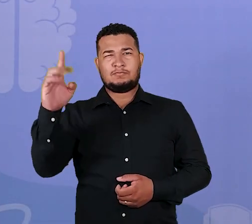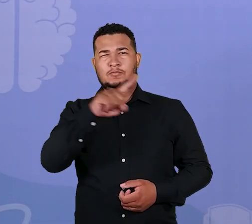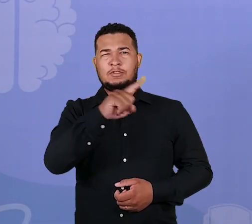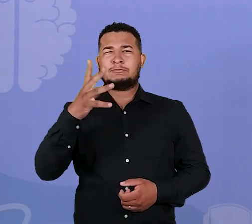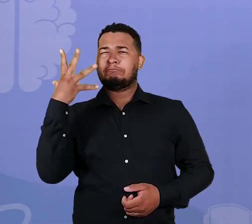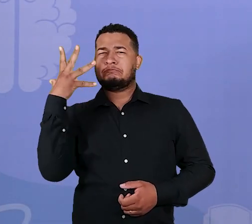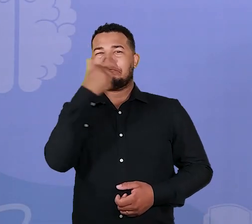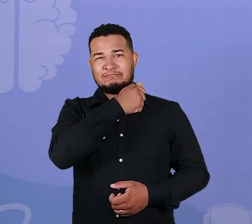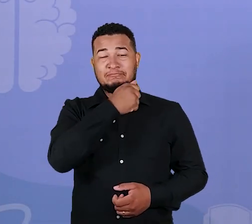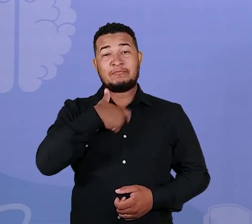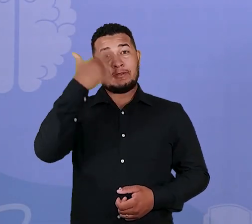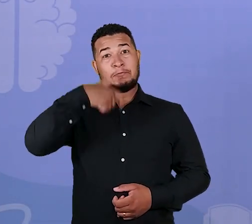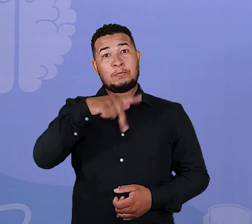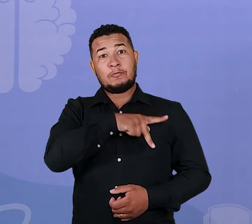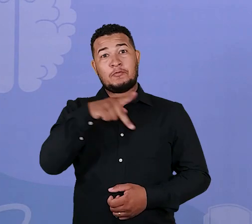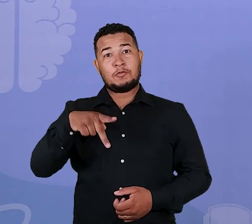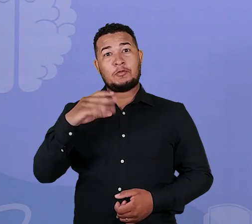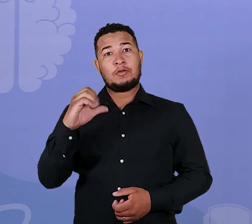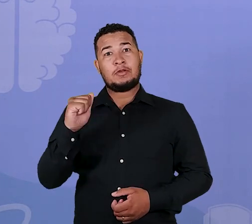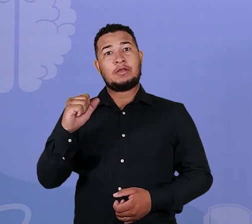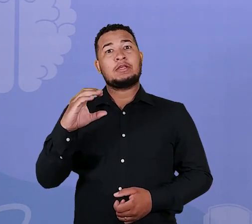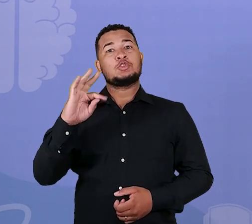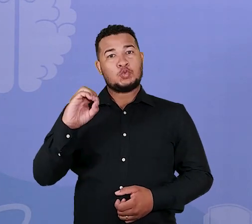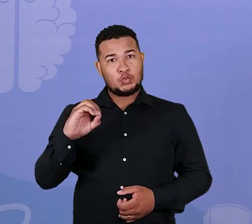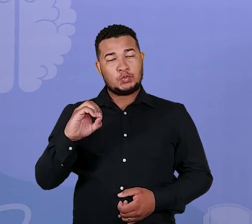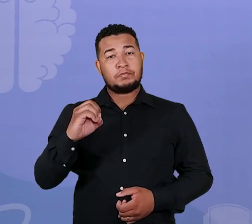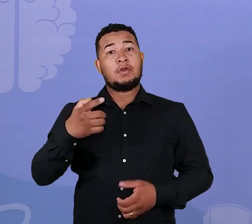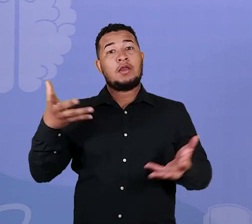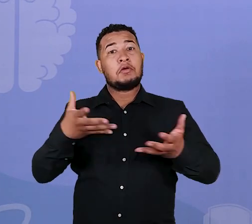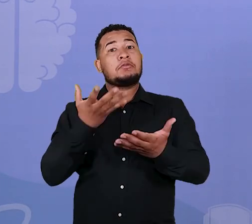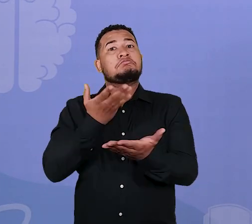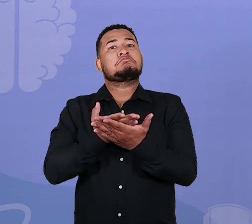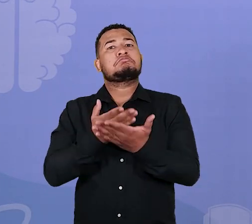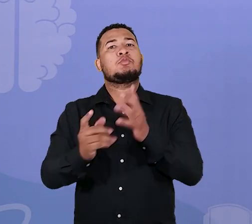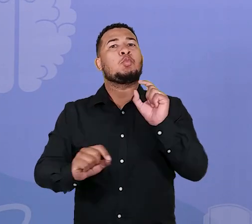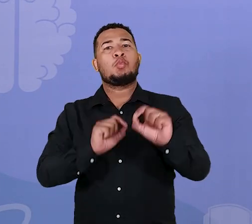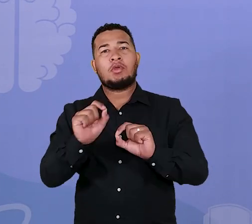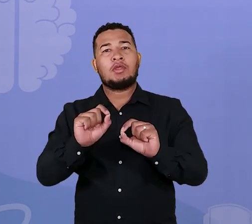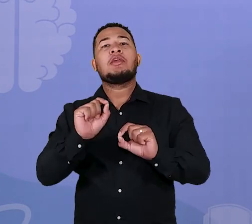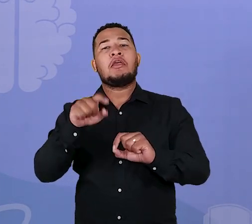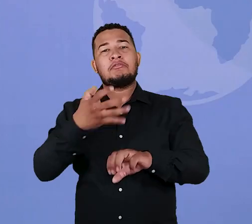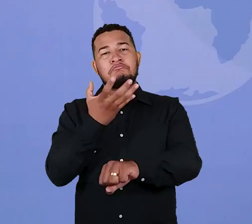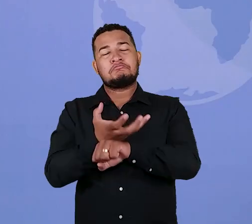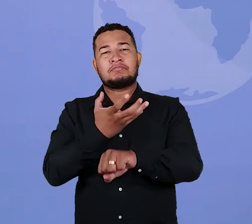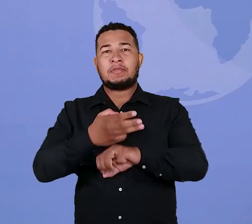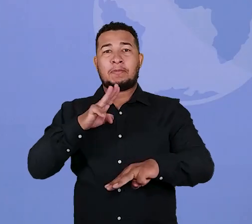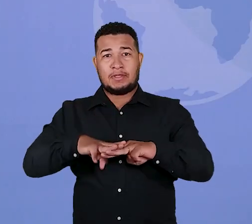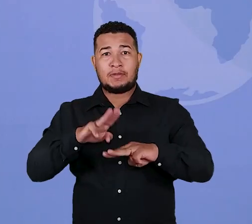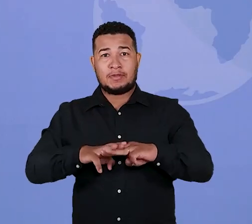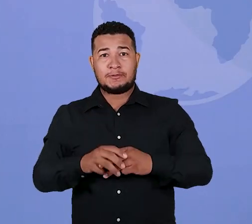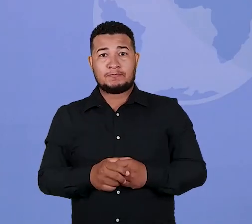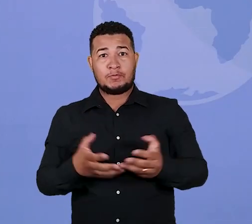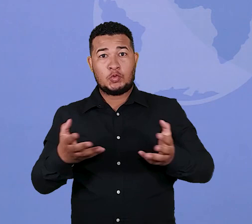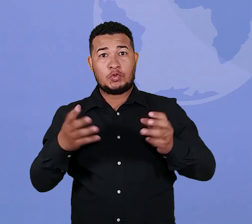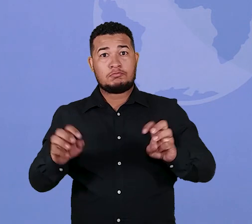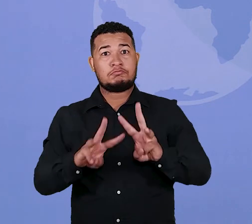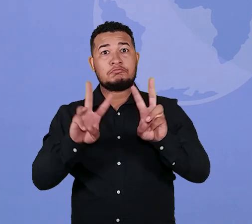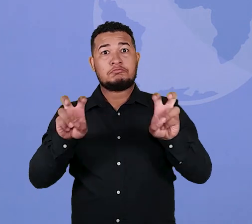Fala, coisa linda do titio, eu sou o professor Carlos e essa é a aula de matemática. O nosso assunto